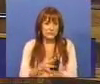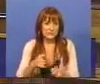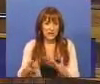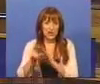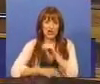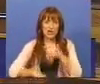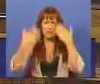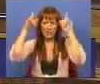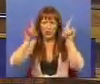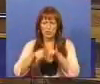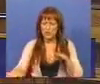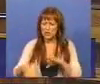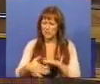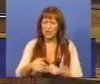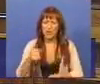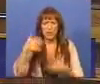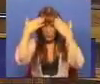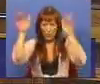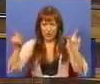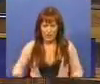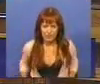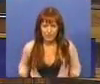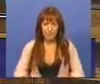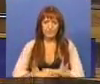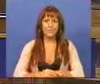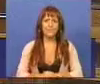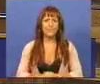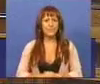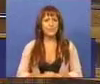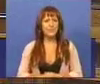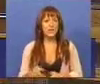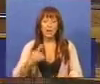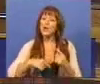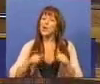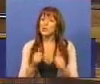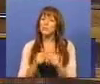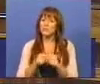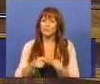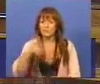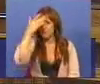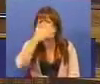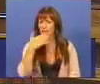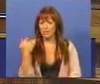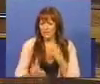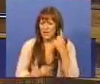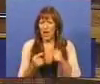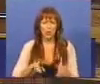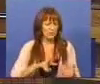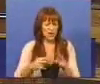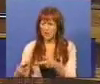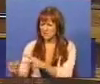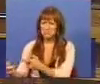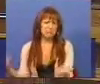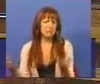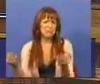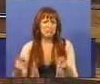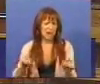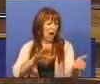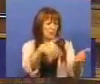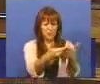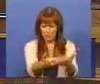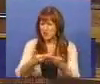regime democrático, da participação democrática. Nós acompanhamos com facilidade algumas das alterações que vêm